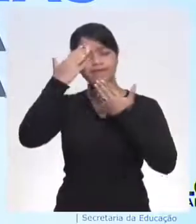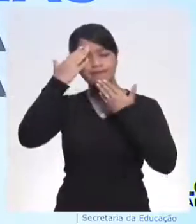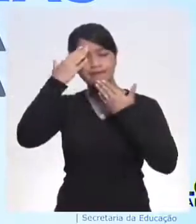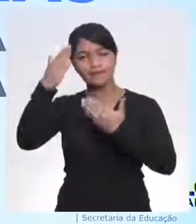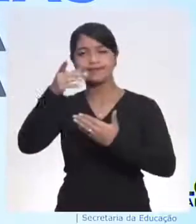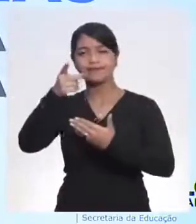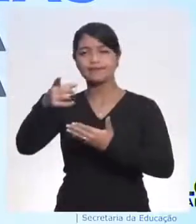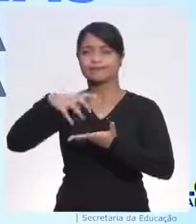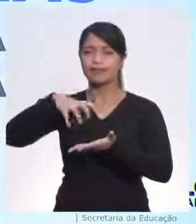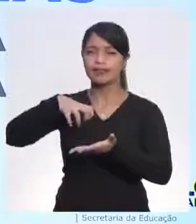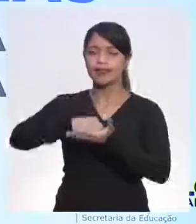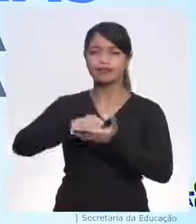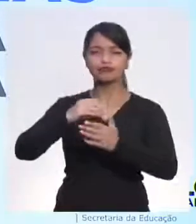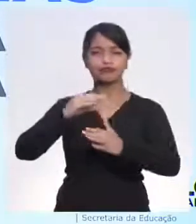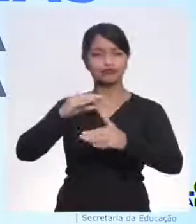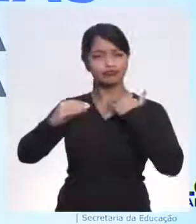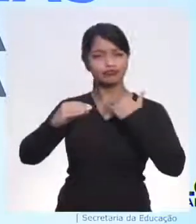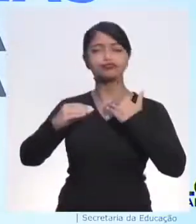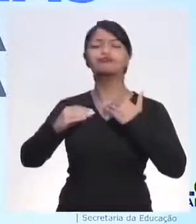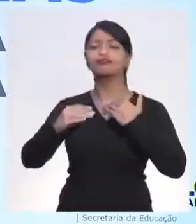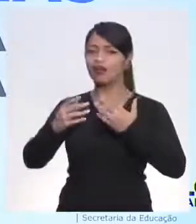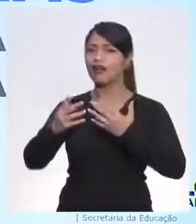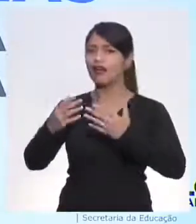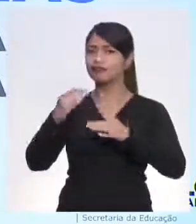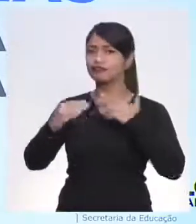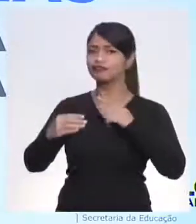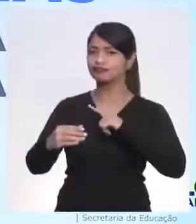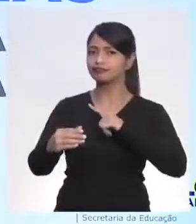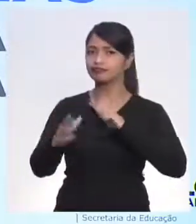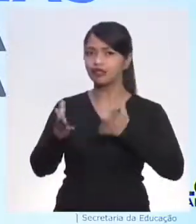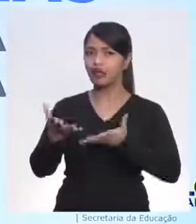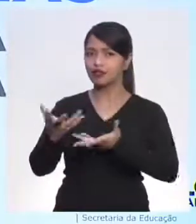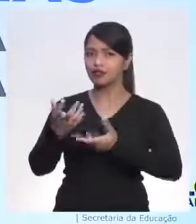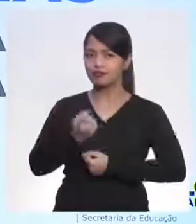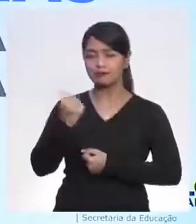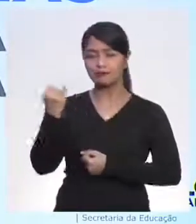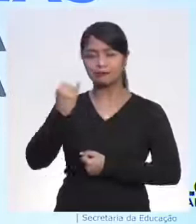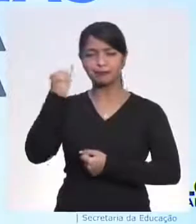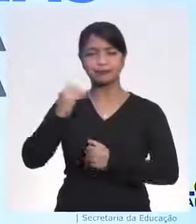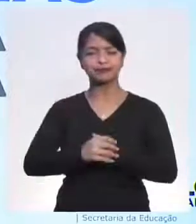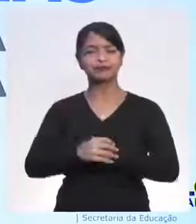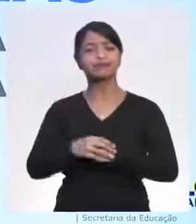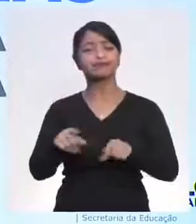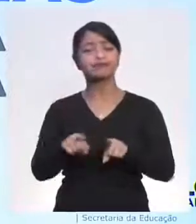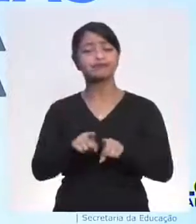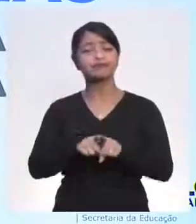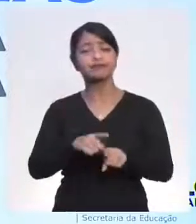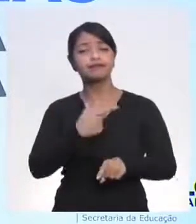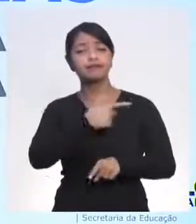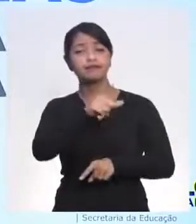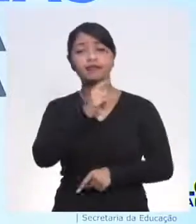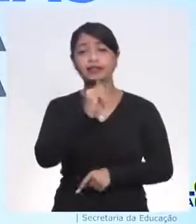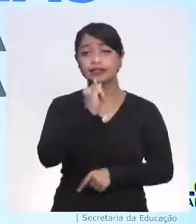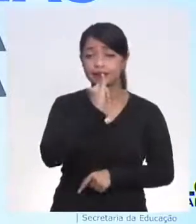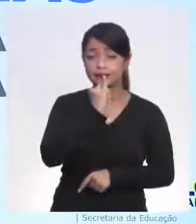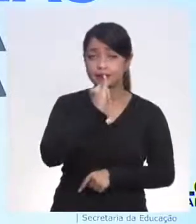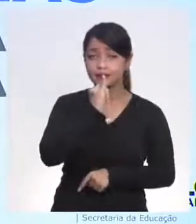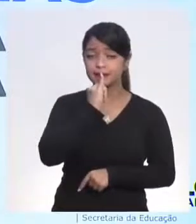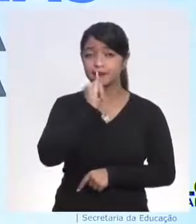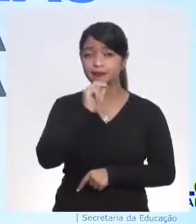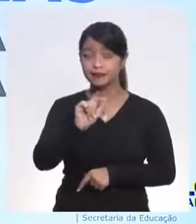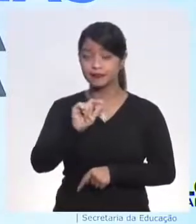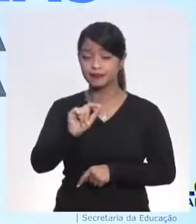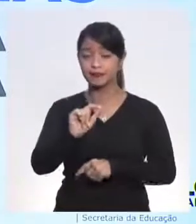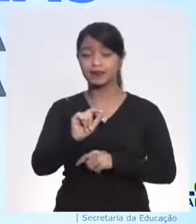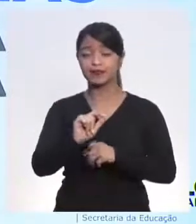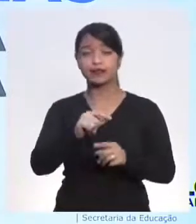muito importante, recebi seu e-mail, tá, professora? E temos aqui também de vários. Então temos, por exemplo, aqui